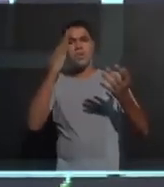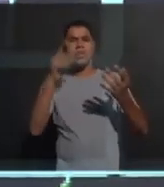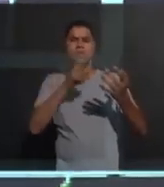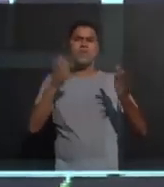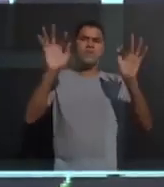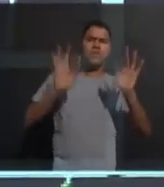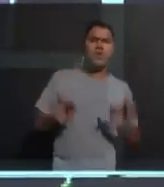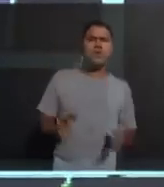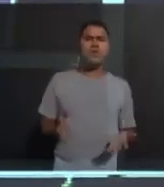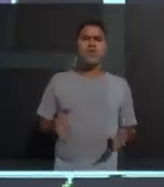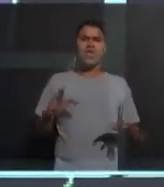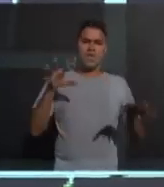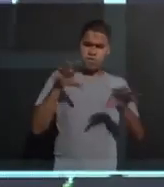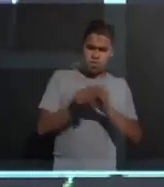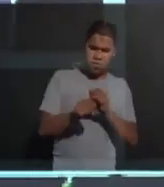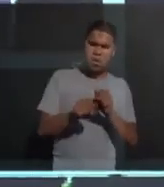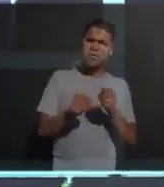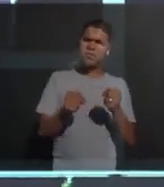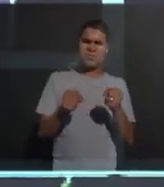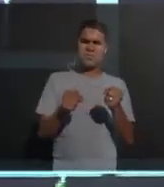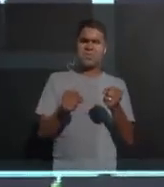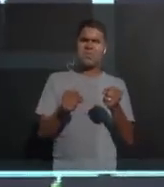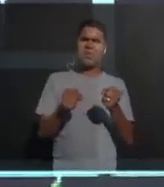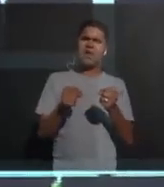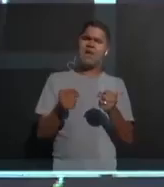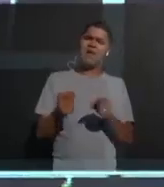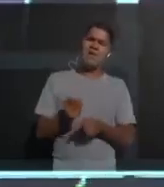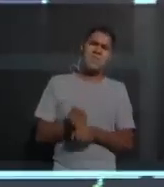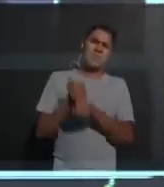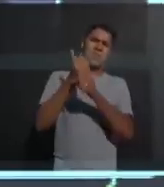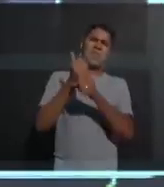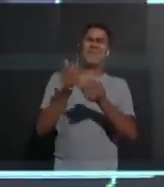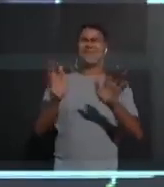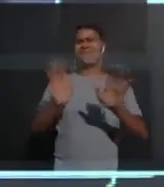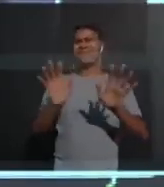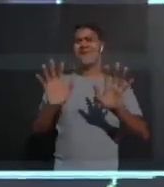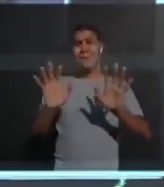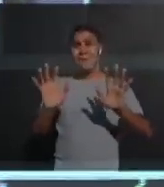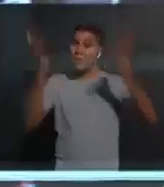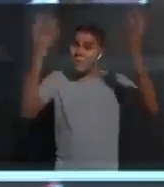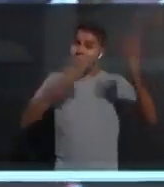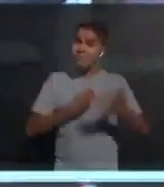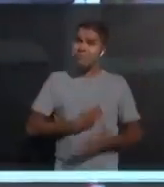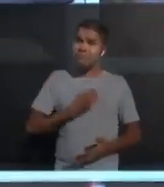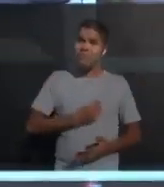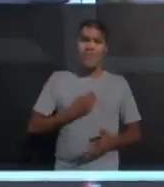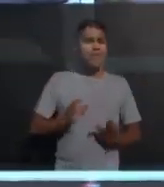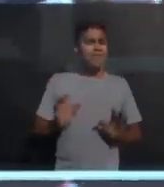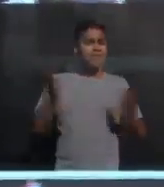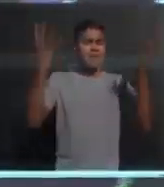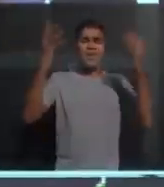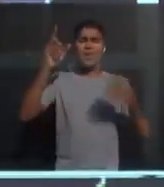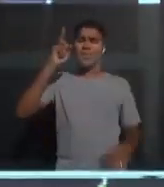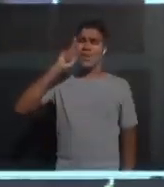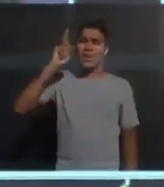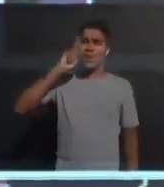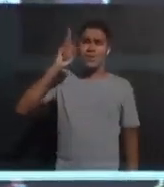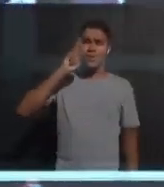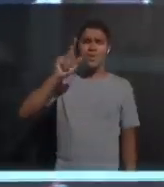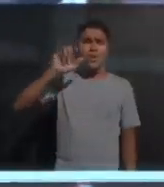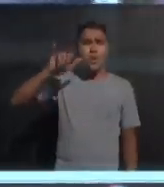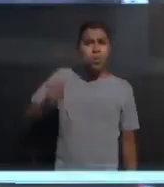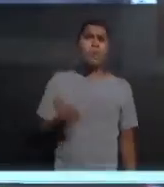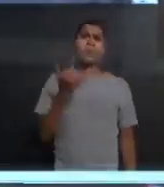feliz formatura é ano novo não celebra a vida célebre cada dia cada dia uma